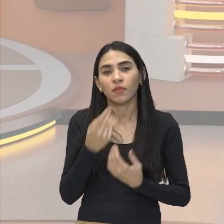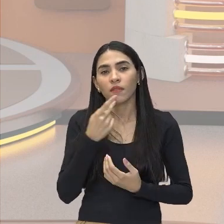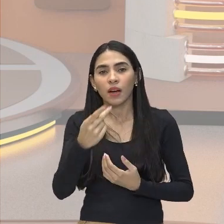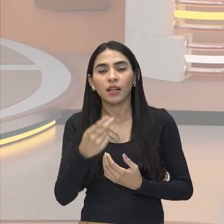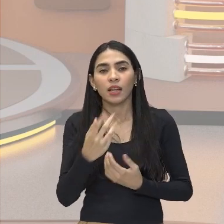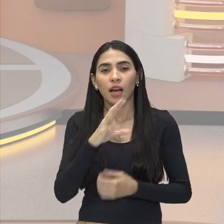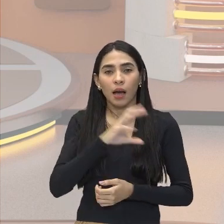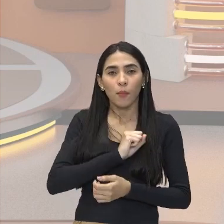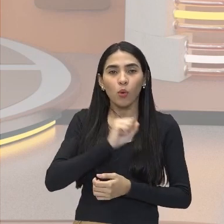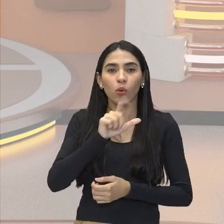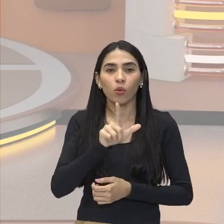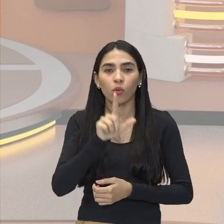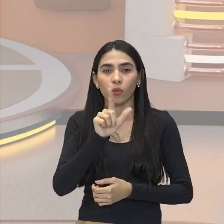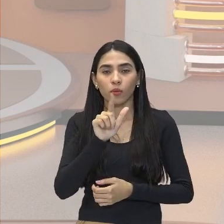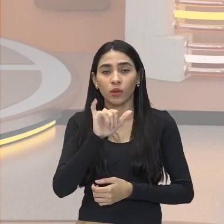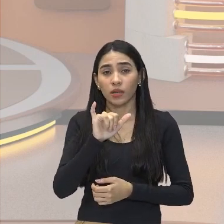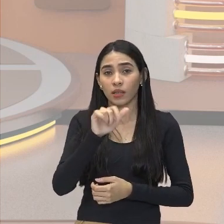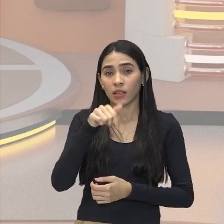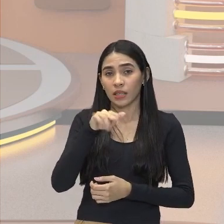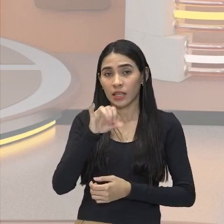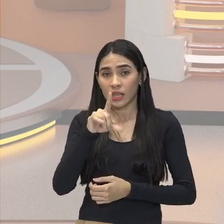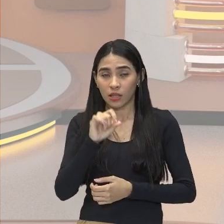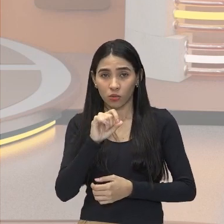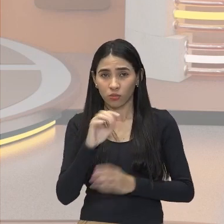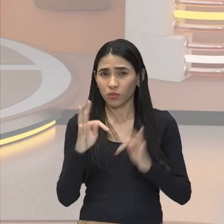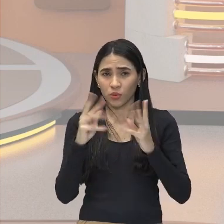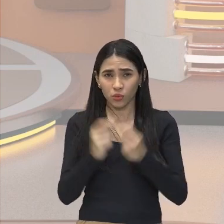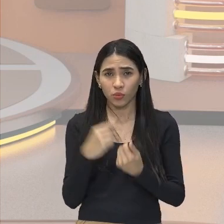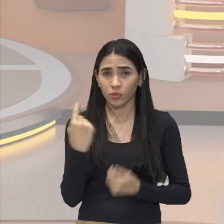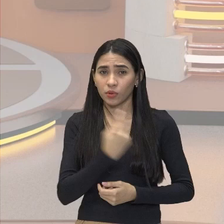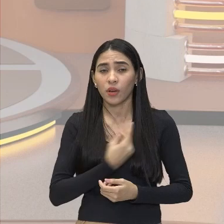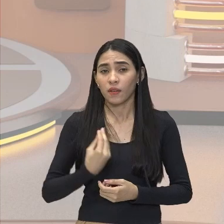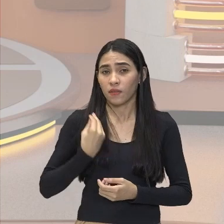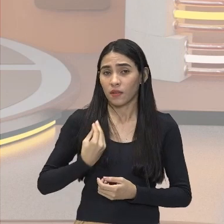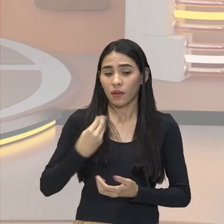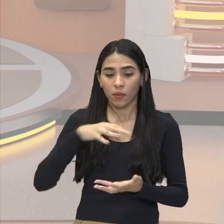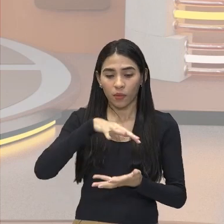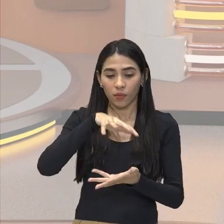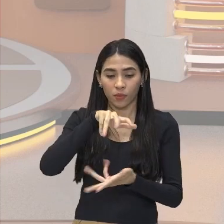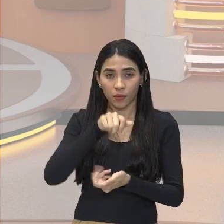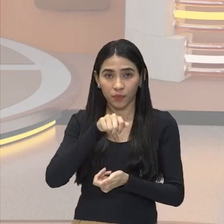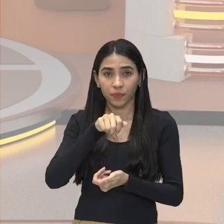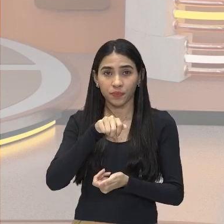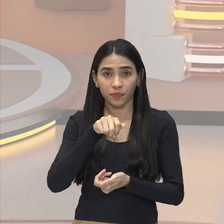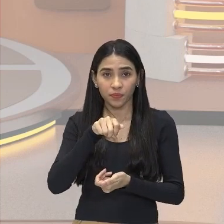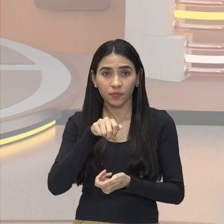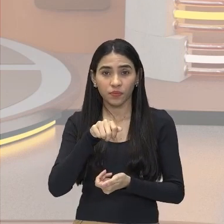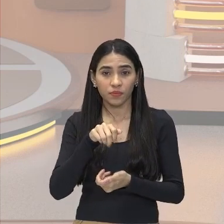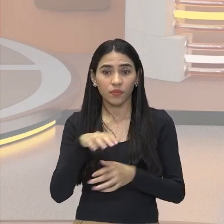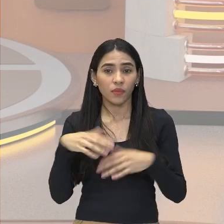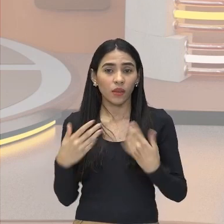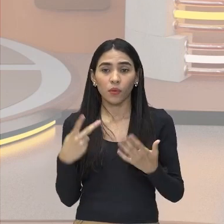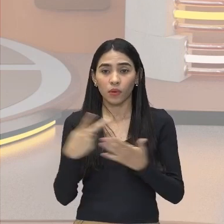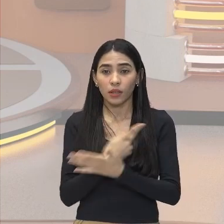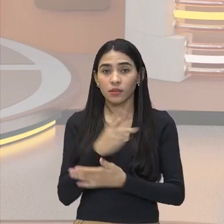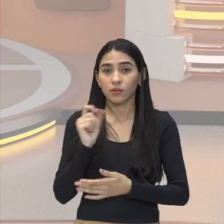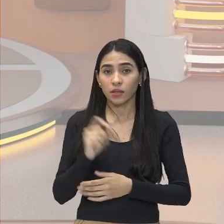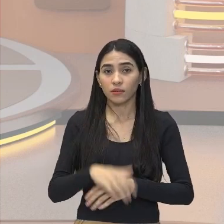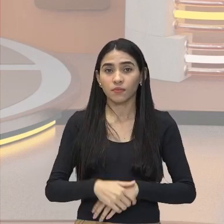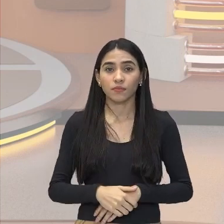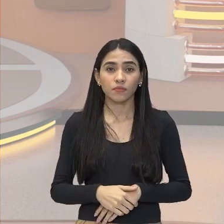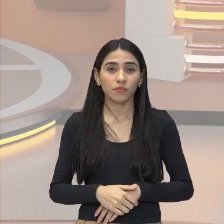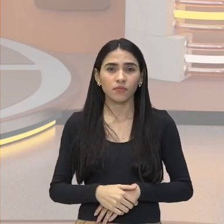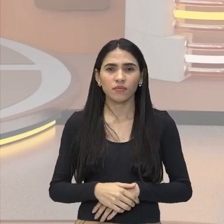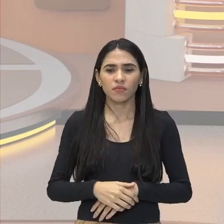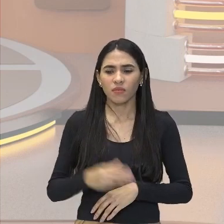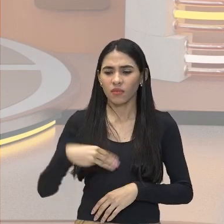também, né? Isso serve para tudo. Nós vivemos nesse mundo globalizado, então o que acontece? Quem